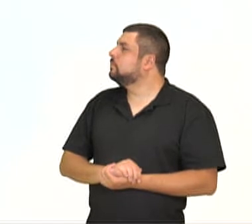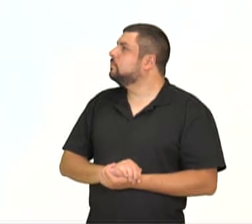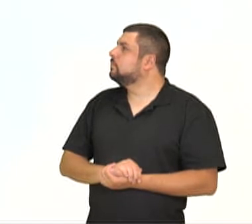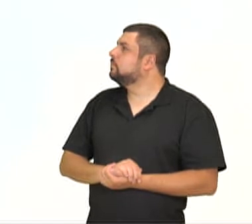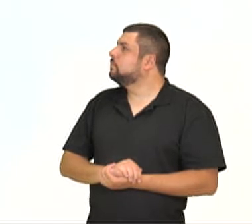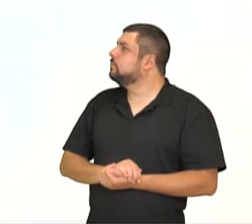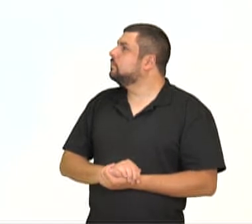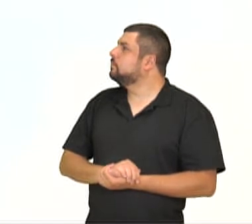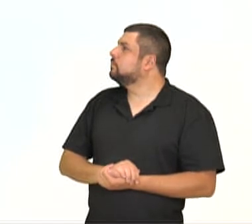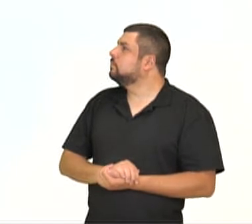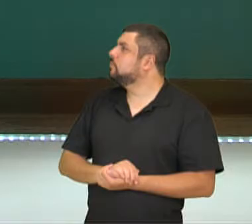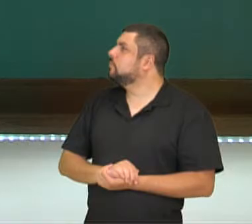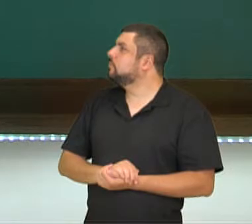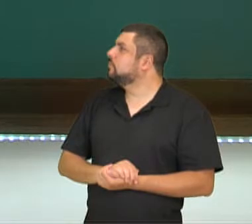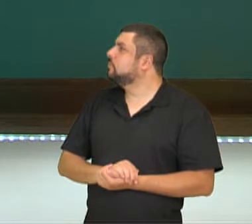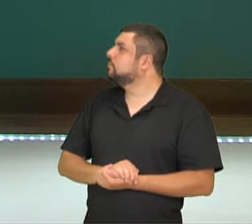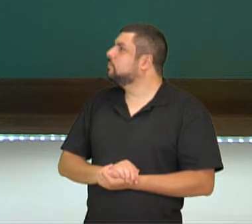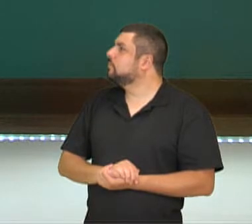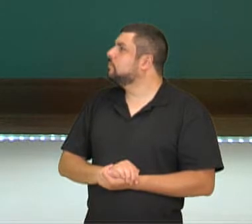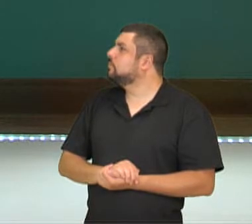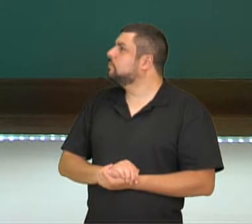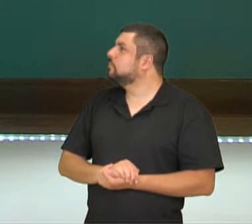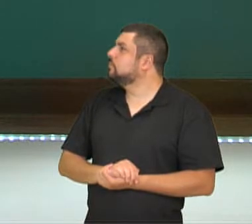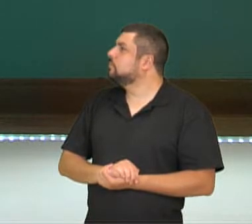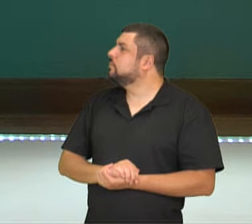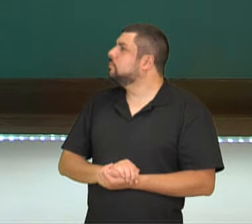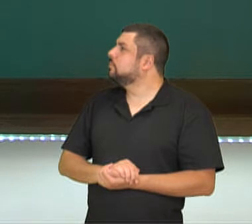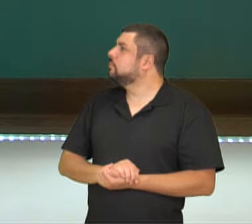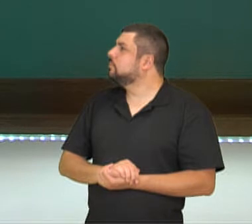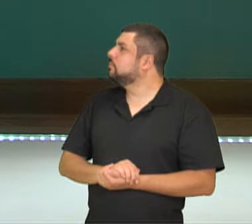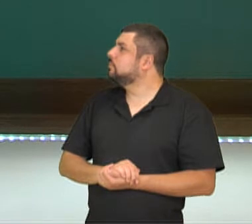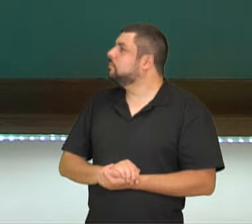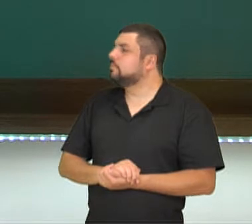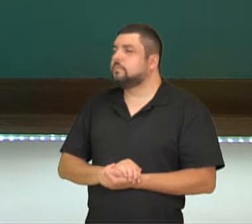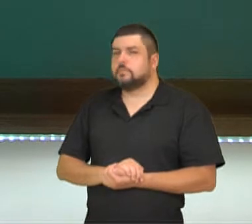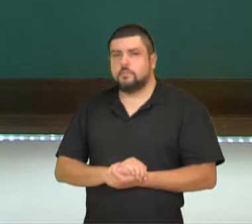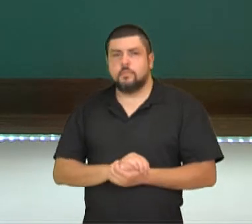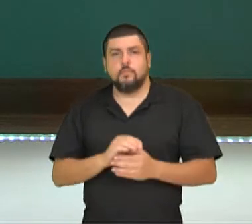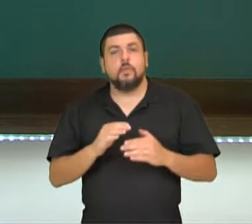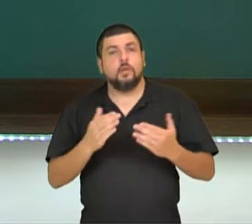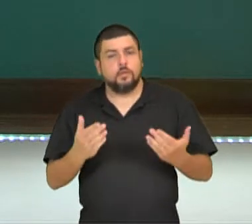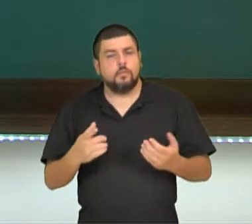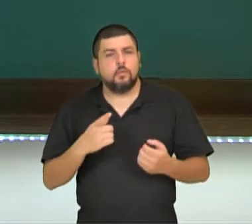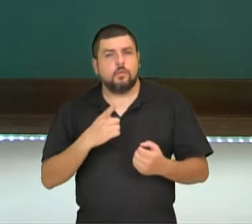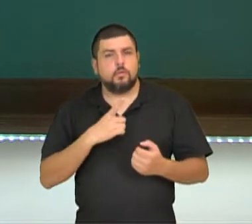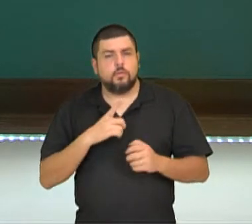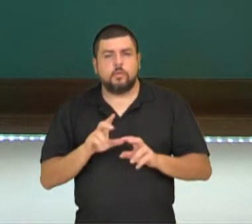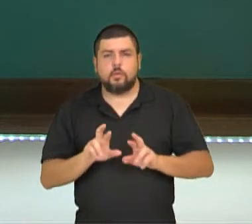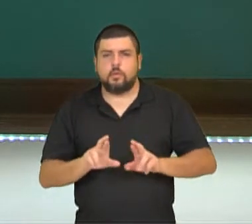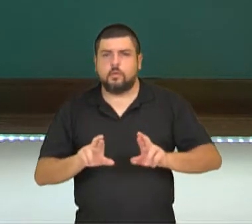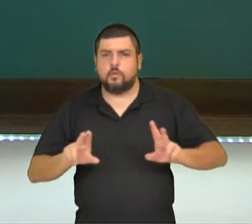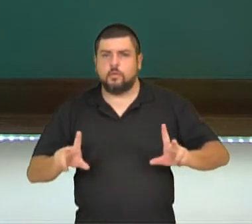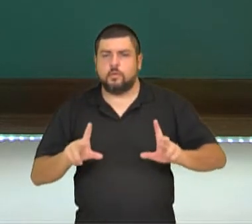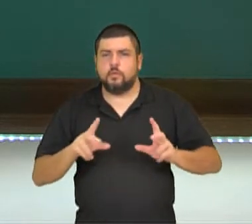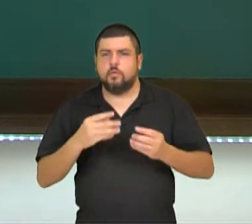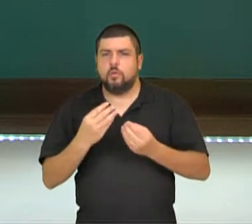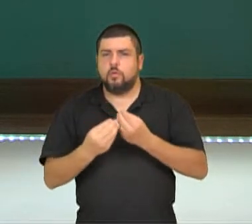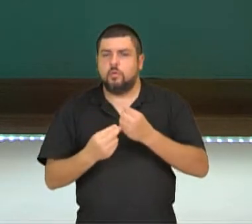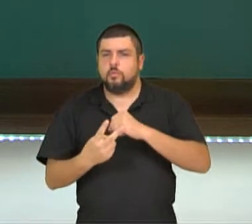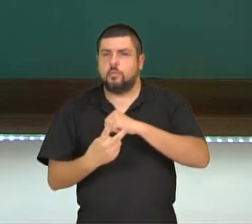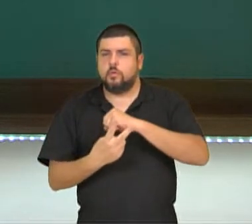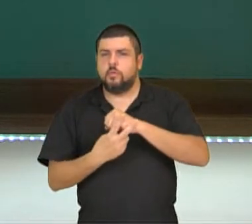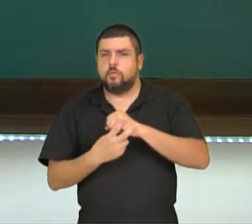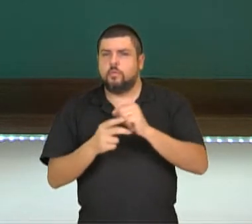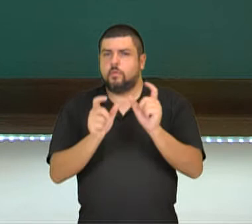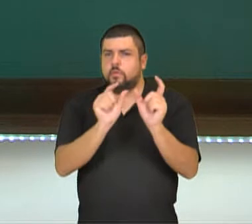usa mascarilha, usted, use mascarilha. Então, há uma diferença, tá, na conjugação dos